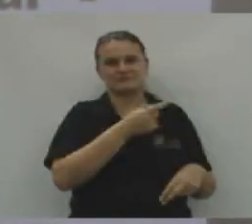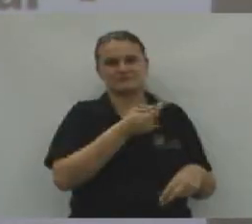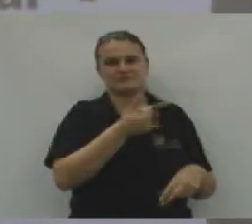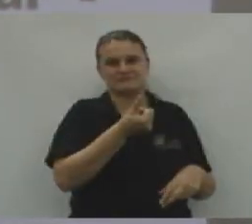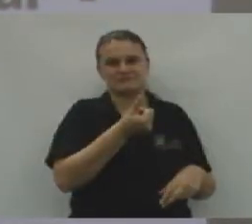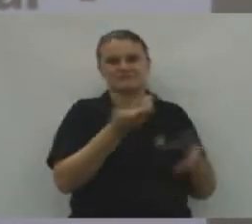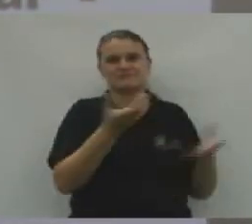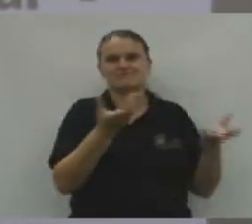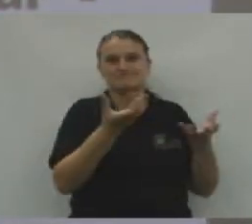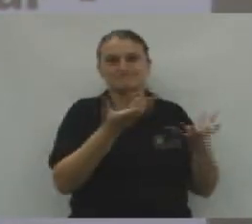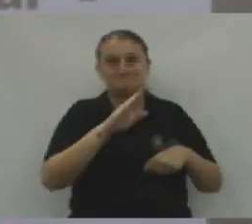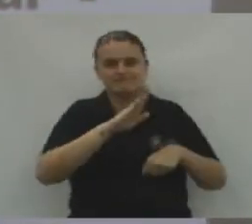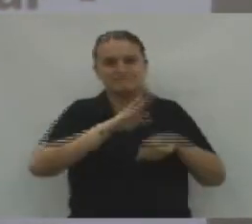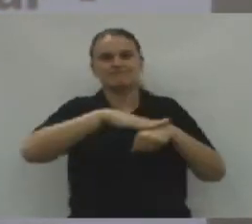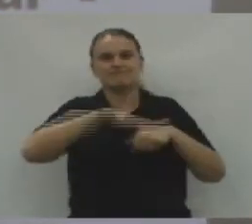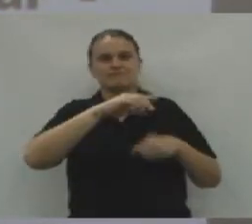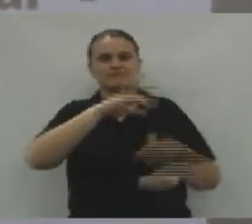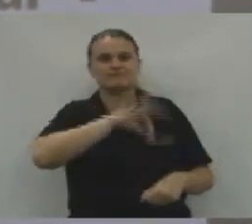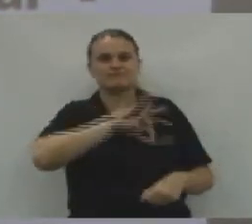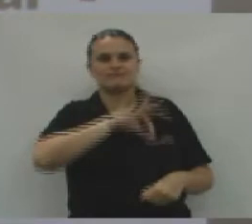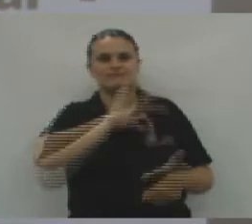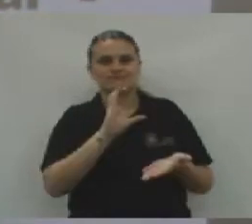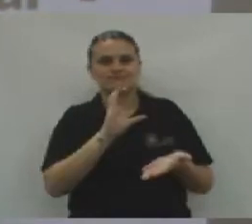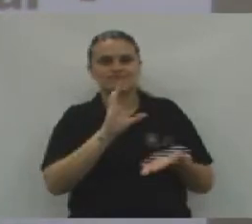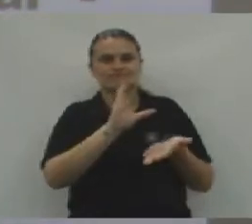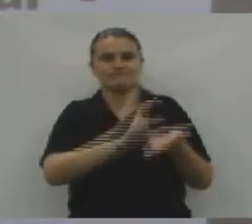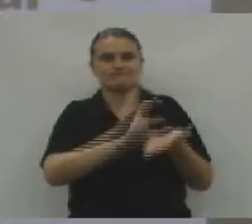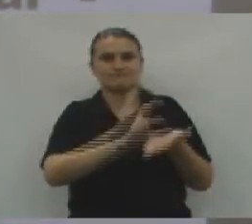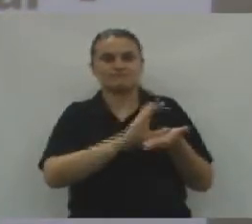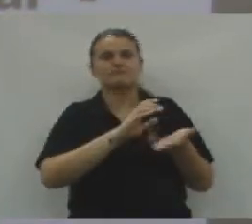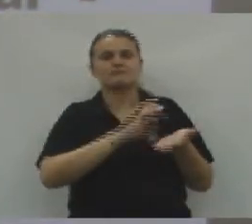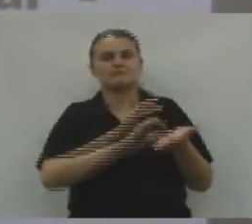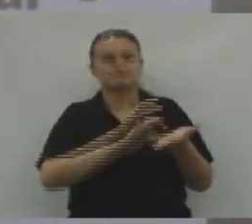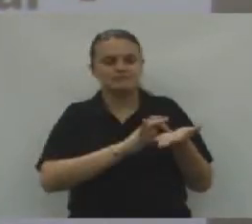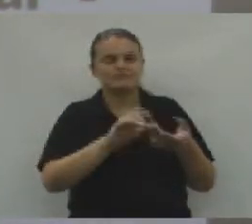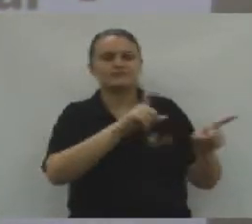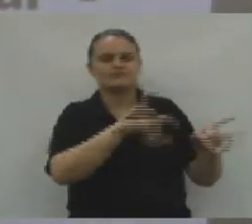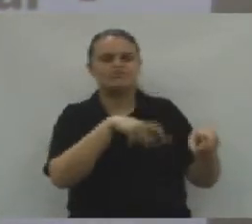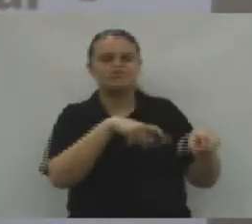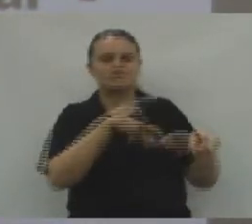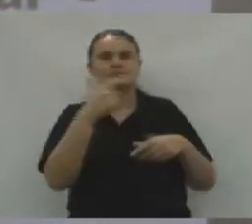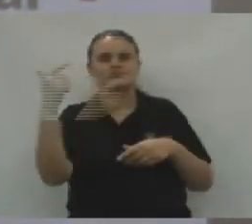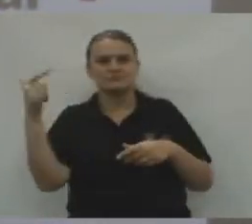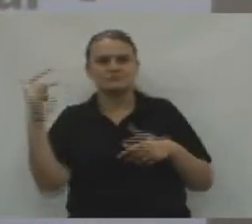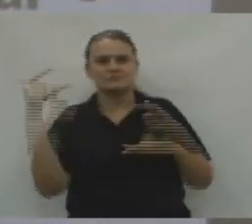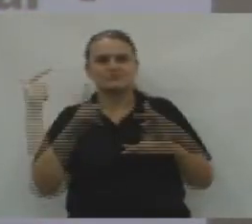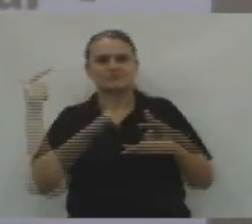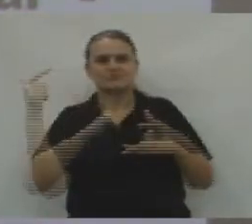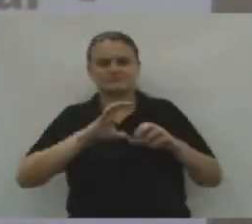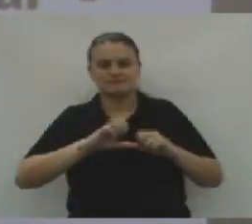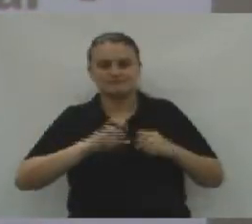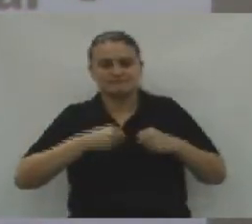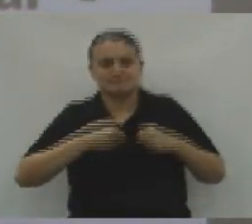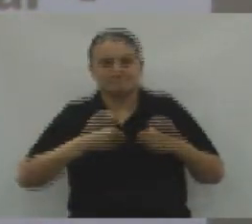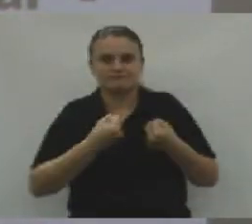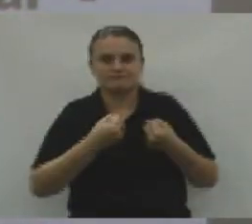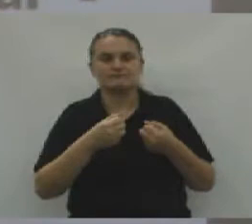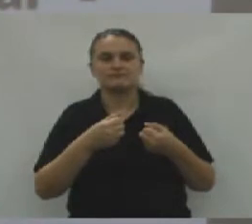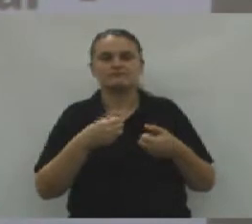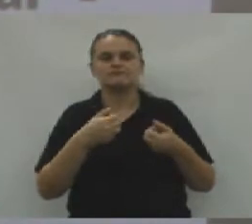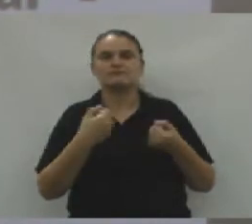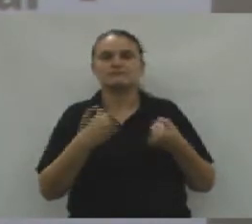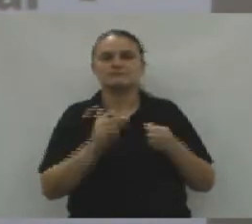esforço feito pela extensão rural, pelas secretarias de agricultura, os órgãos oficiais de extensão rural, é no sentido de